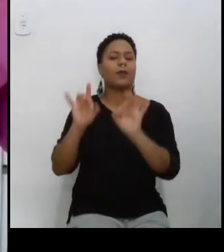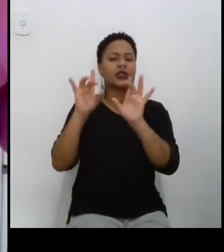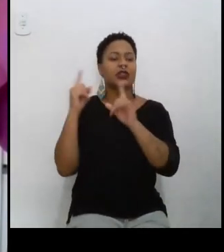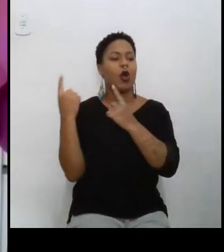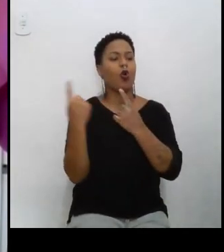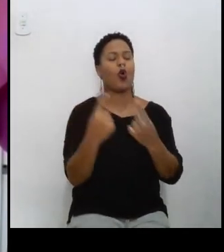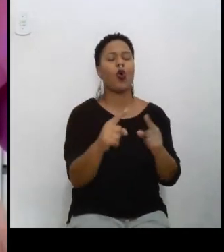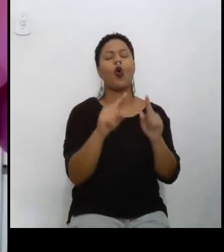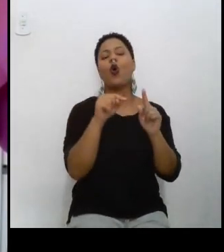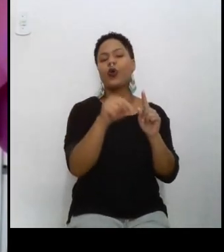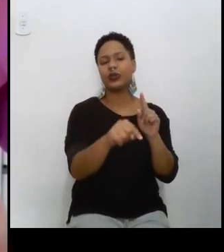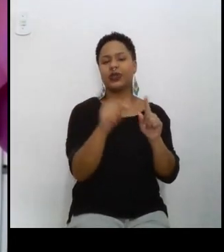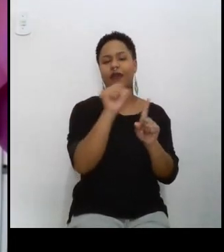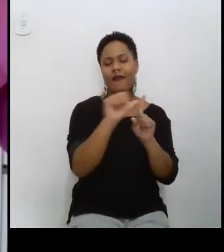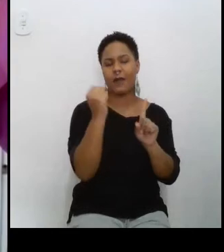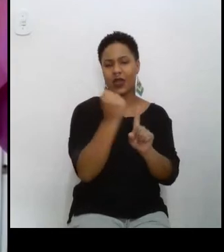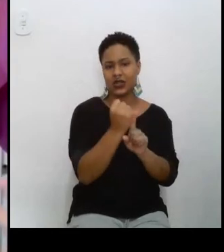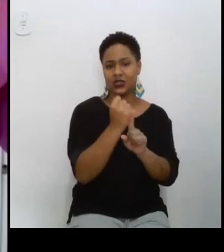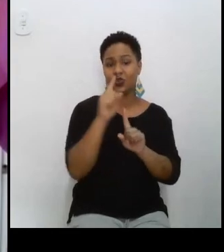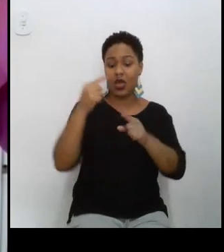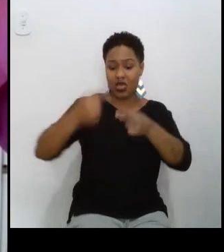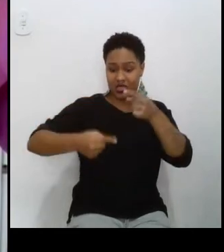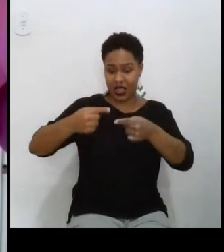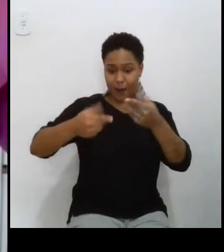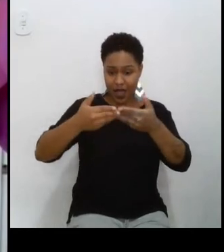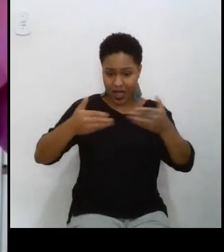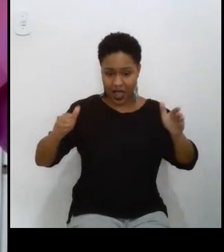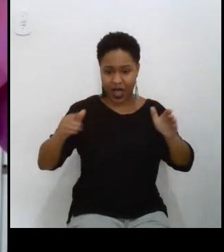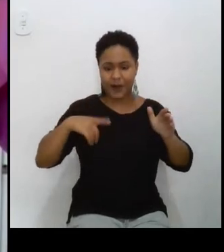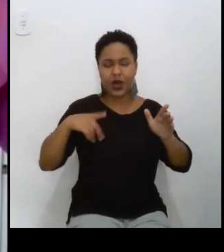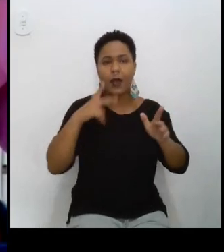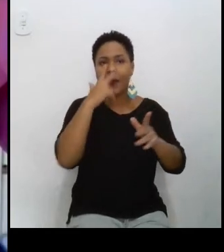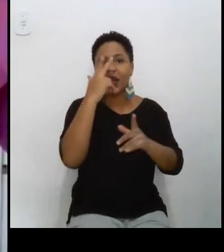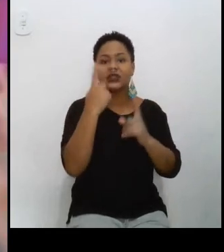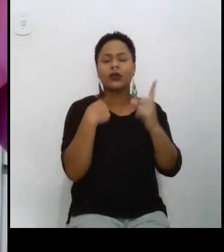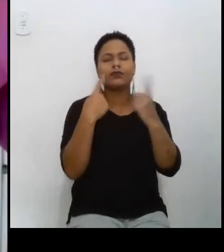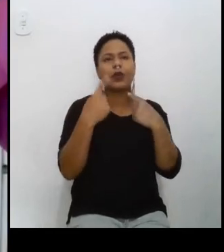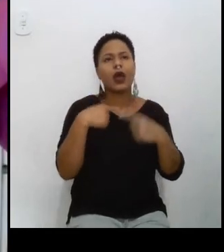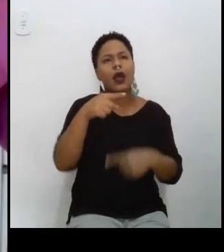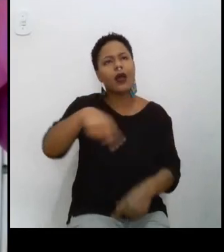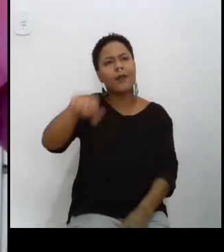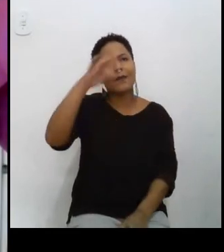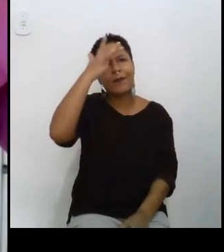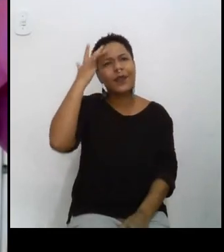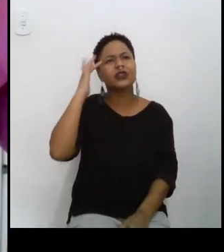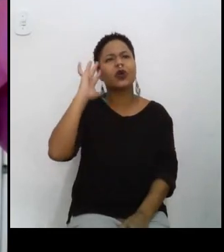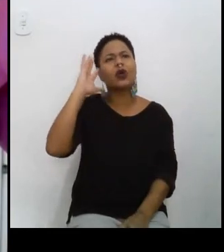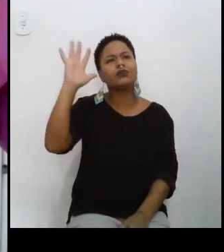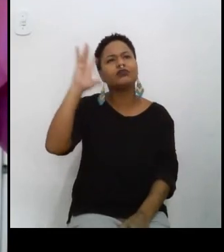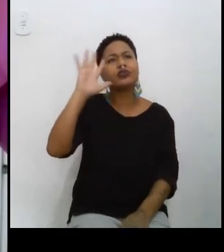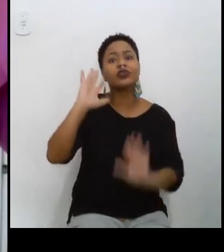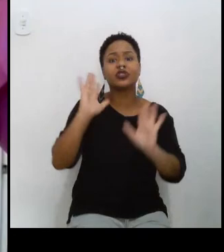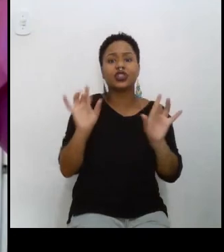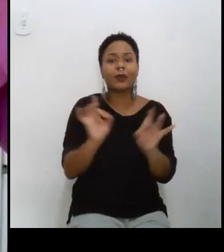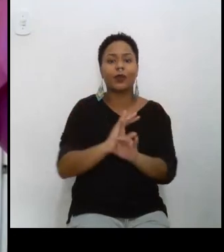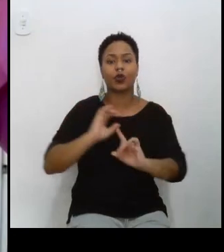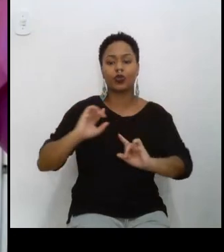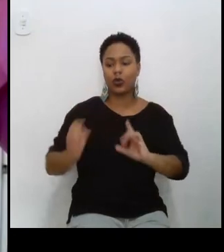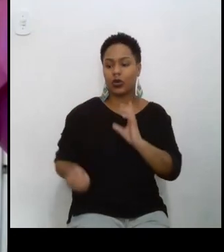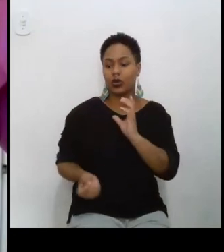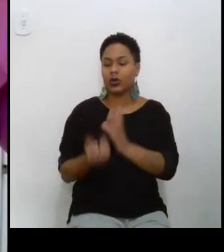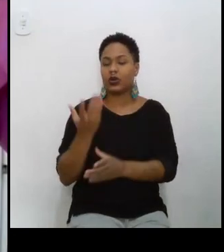feito para fora a gente amplie o diálogo e provoca as pessoas a fazerem reflexão desse debate o que acaba por si só gerando